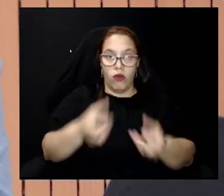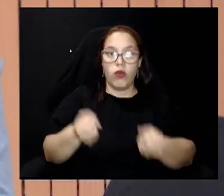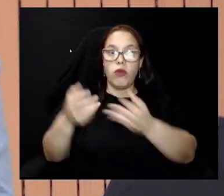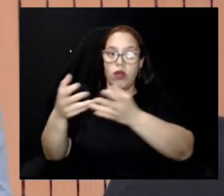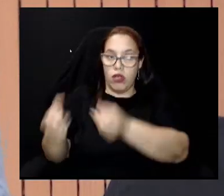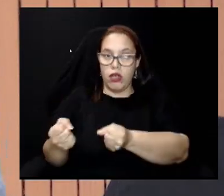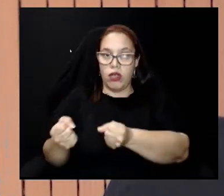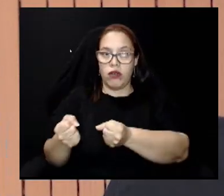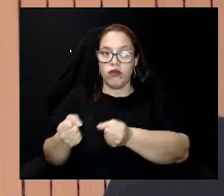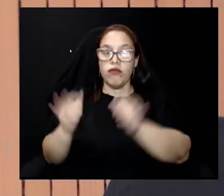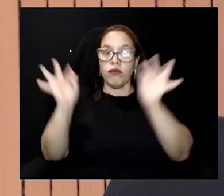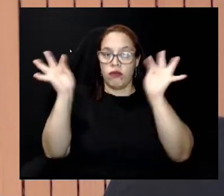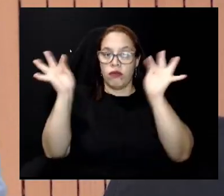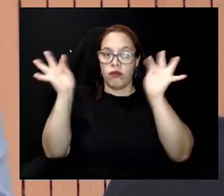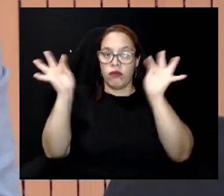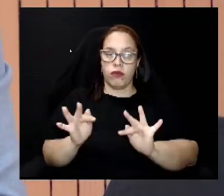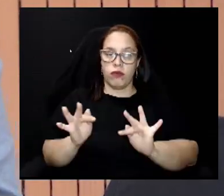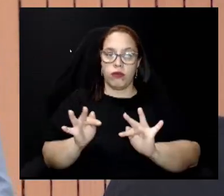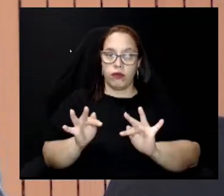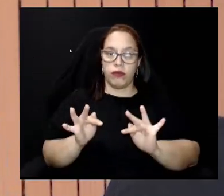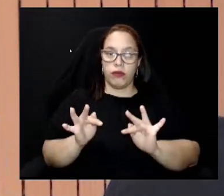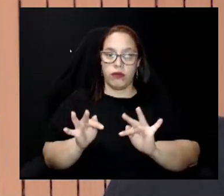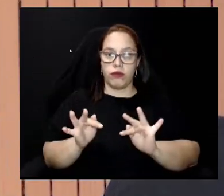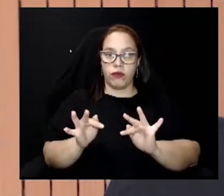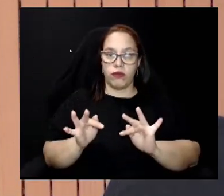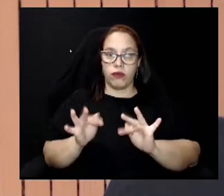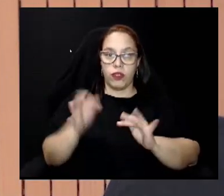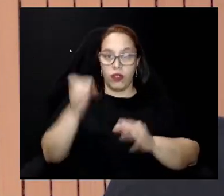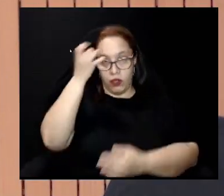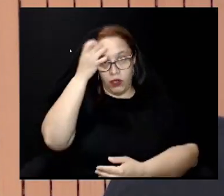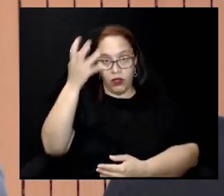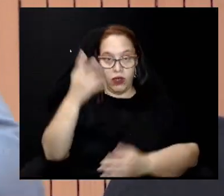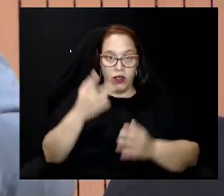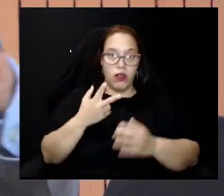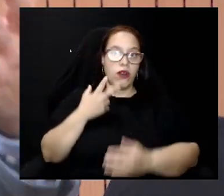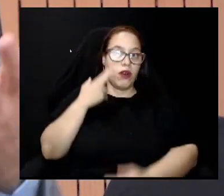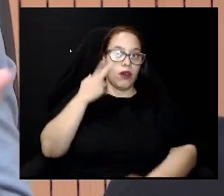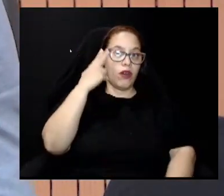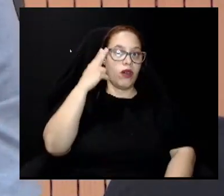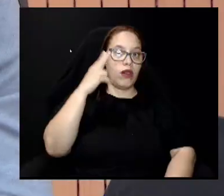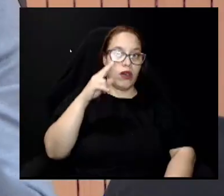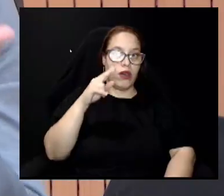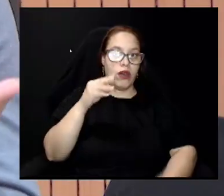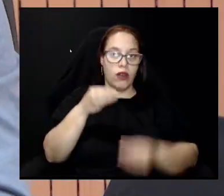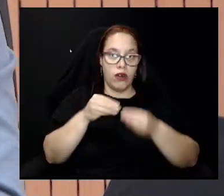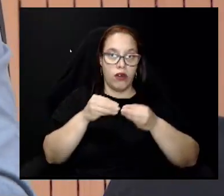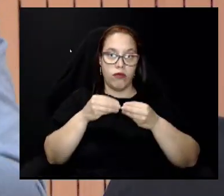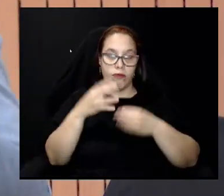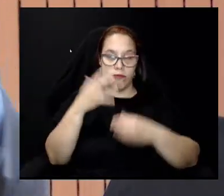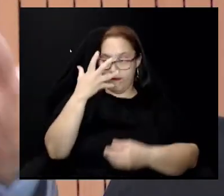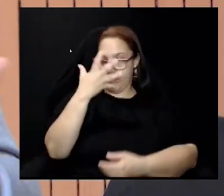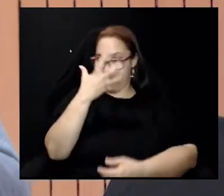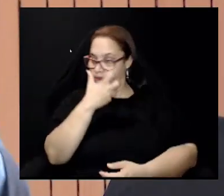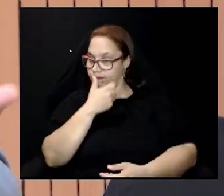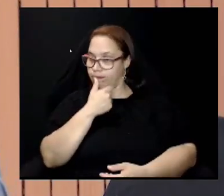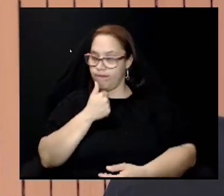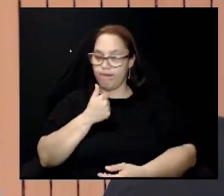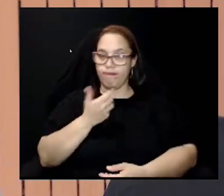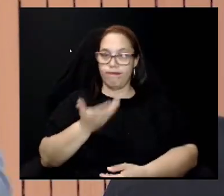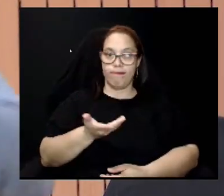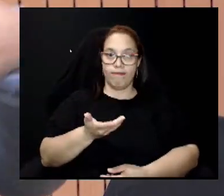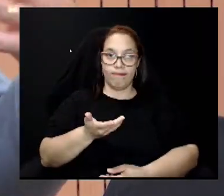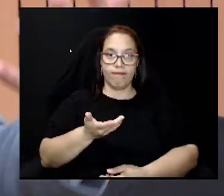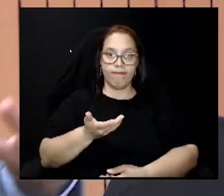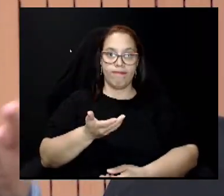contente. Talvez seja muito mais fácil falar de cirurgia plástica, né, Torres? Cirurgia embelezadora, beleza, coisas relacionadas à